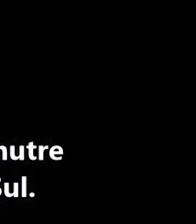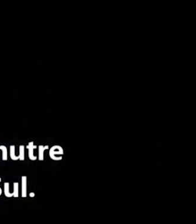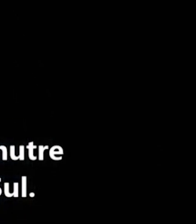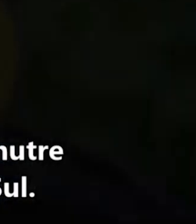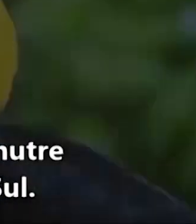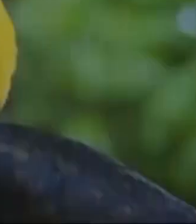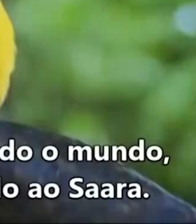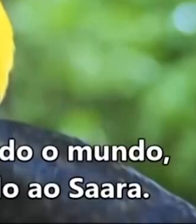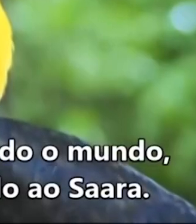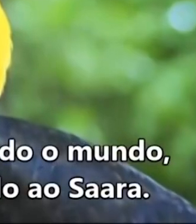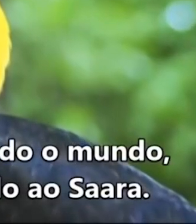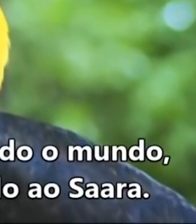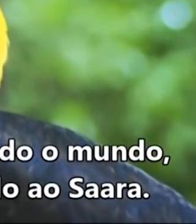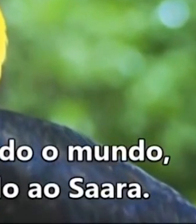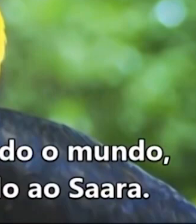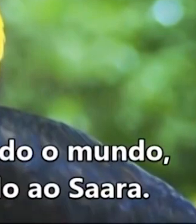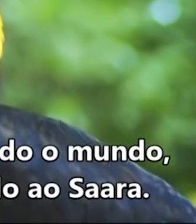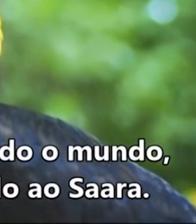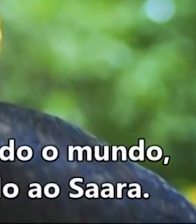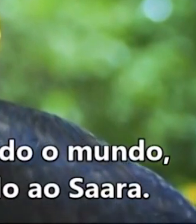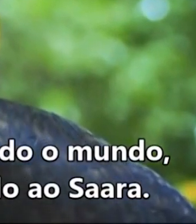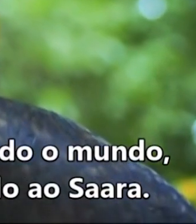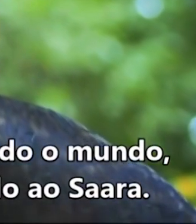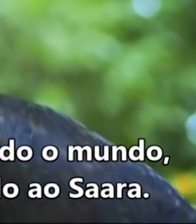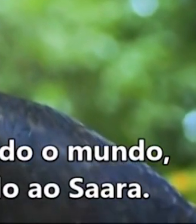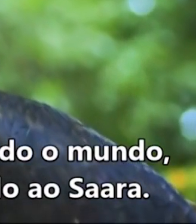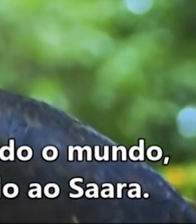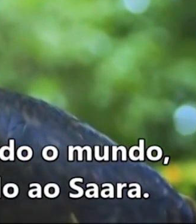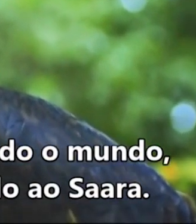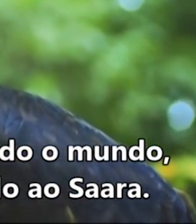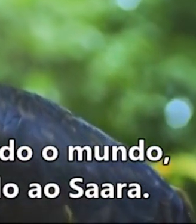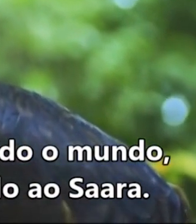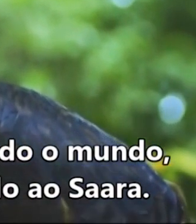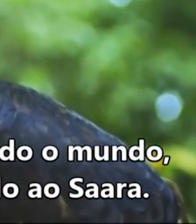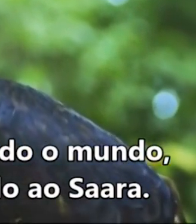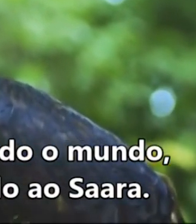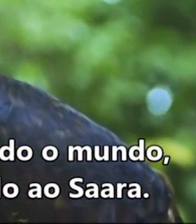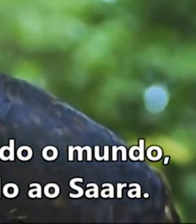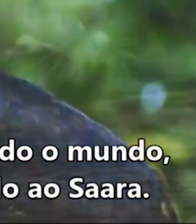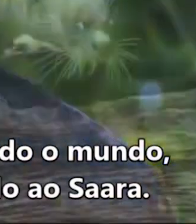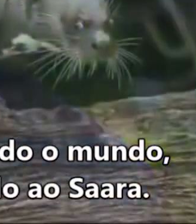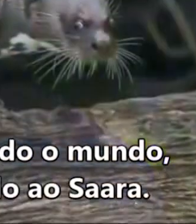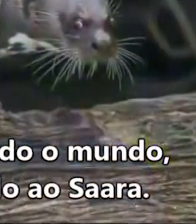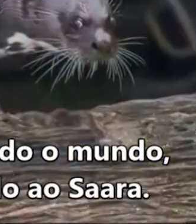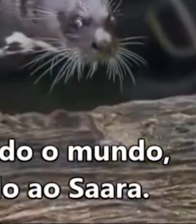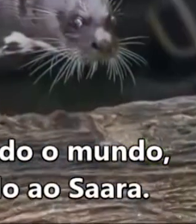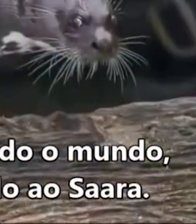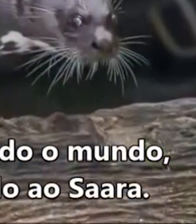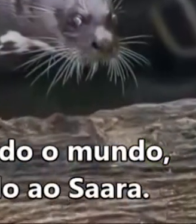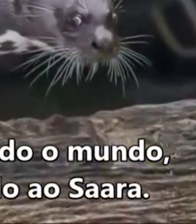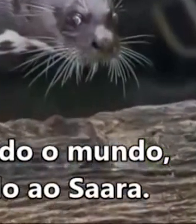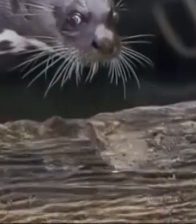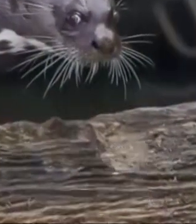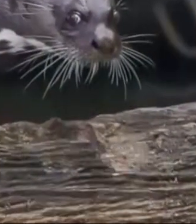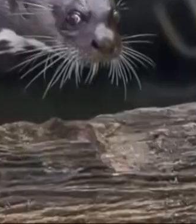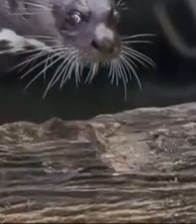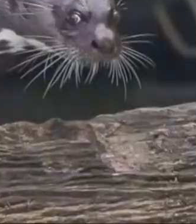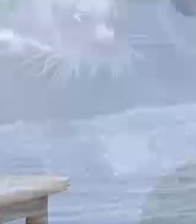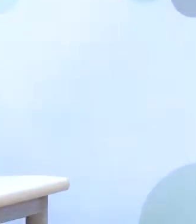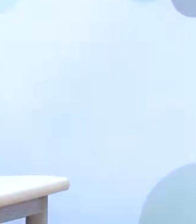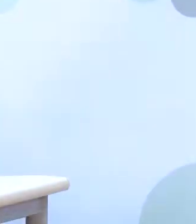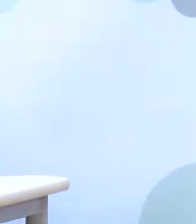today. Creatures of the Amazon, and perhaps around the globe, may want to consider sending the Sahara a thank you.